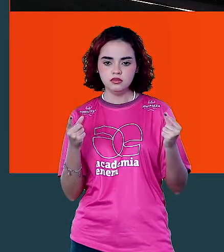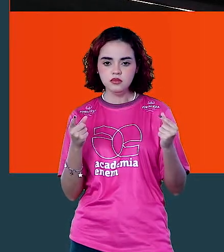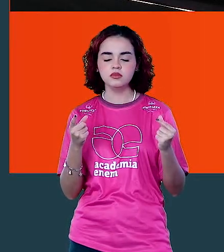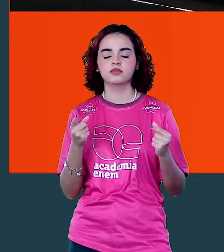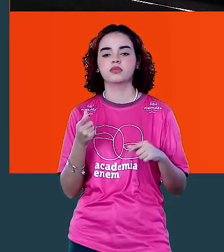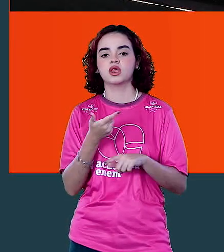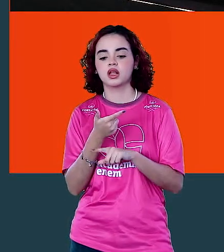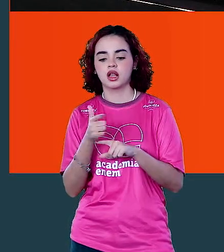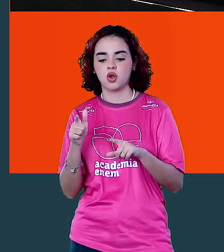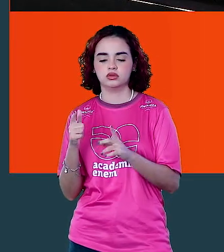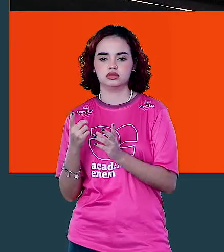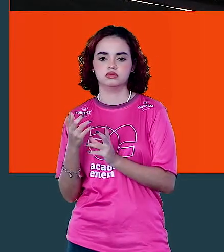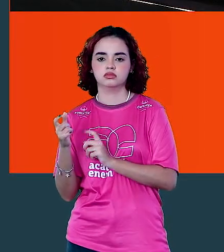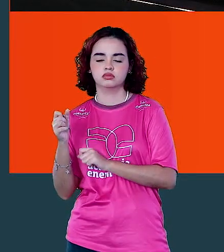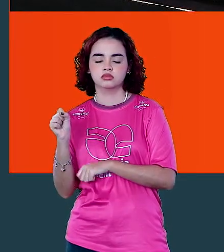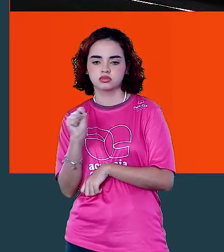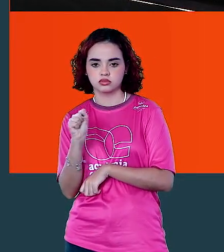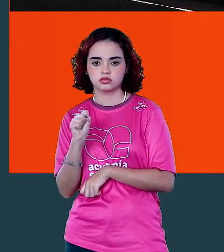dos compostos.